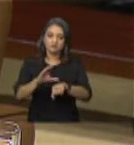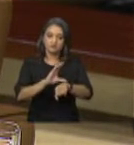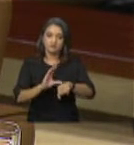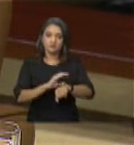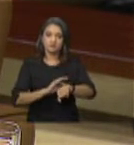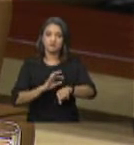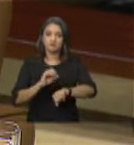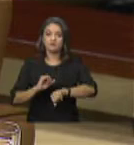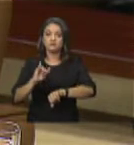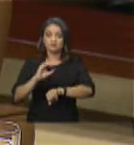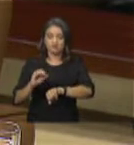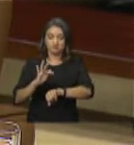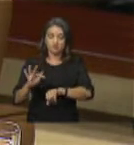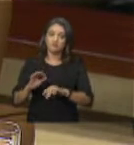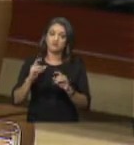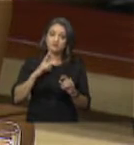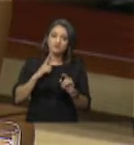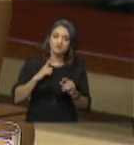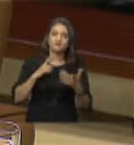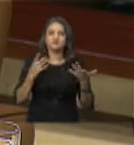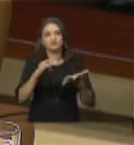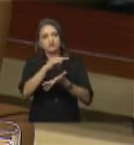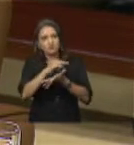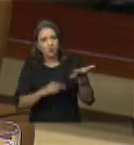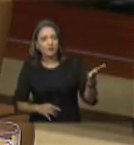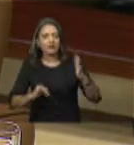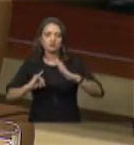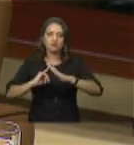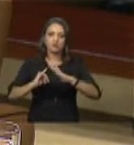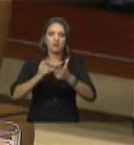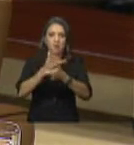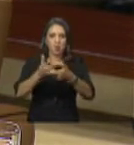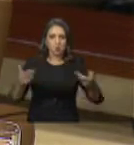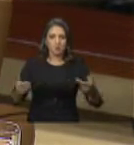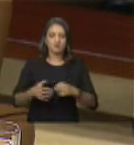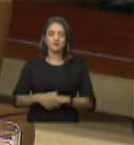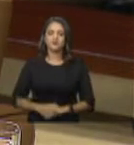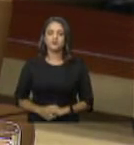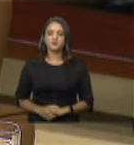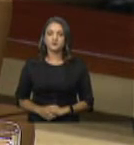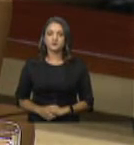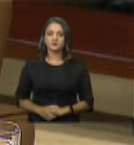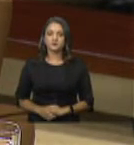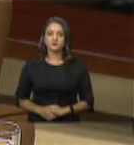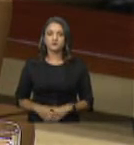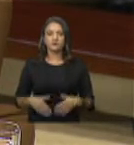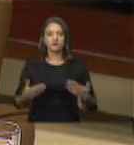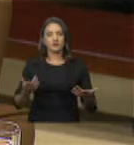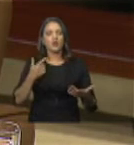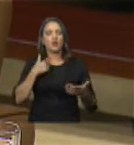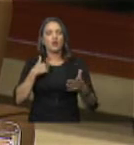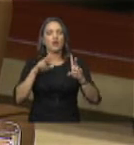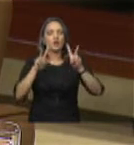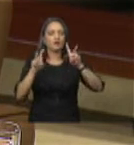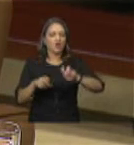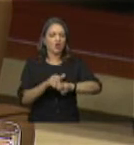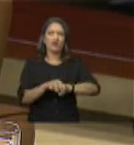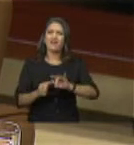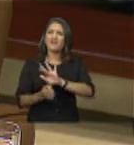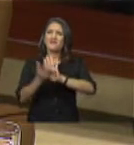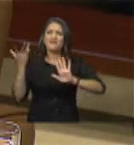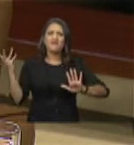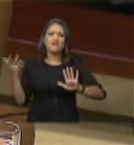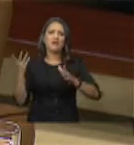incidência IOF sobre títulos e valores Imobiliários e aqui a senhora Presidente Mendes passos e números